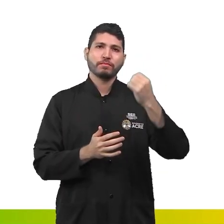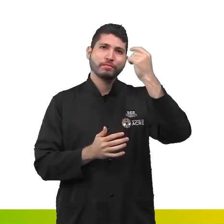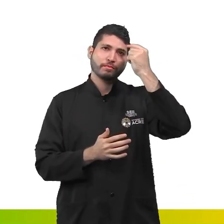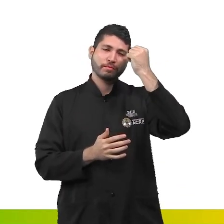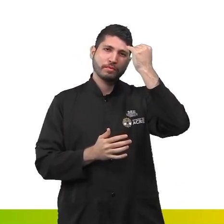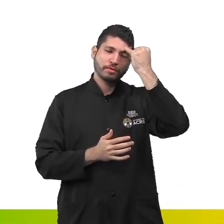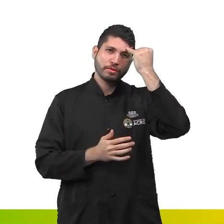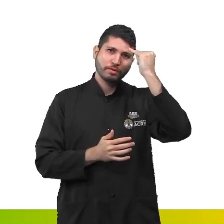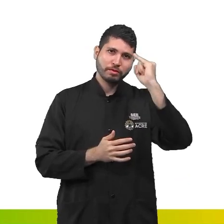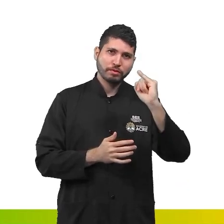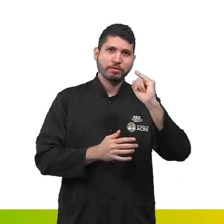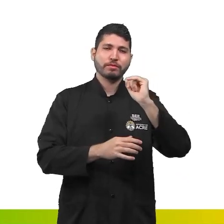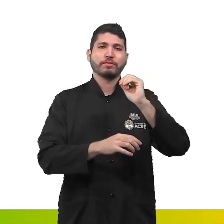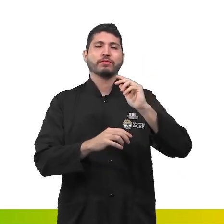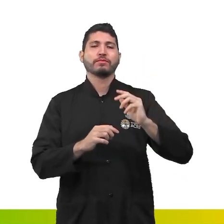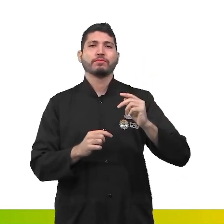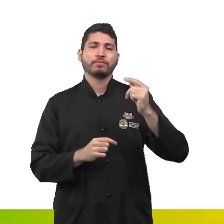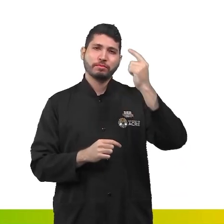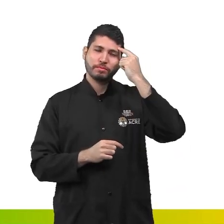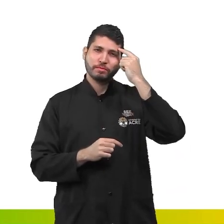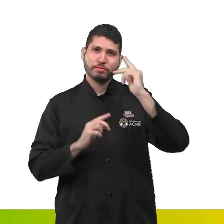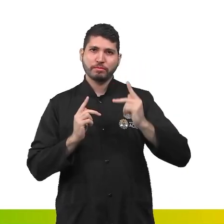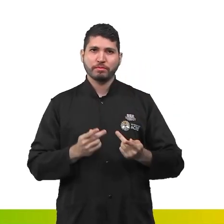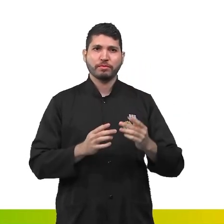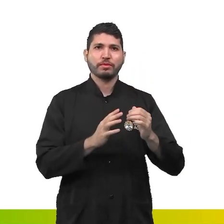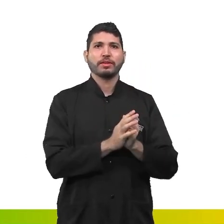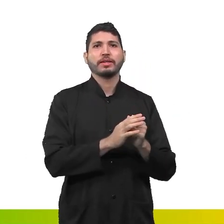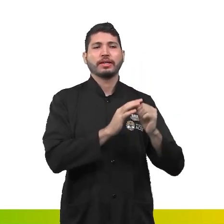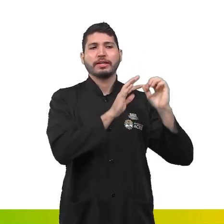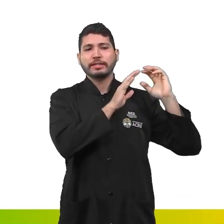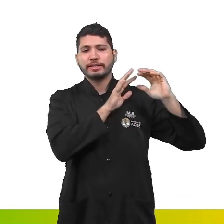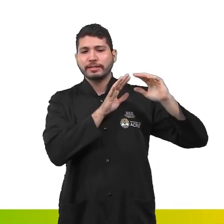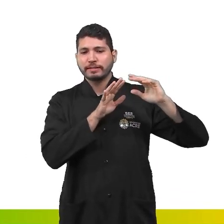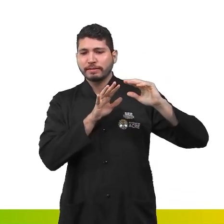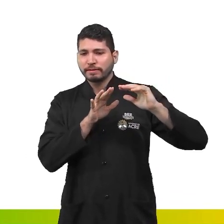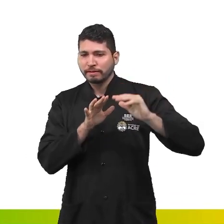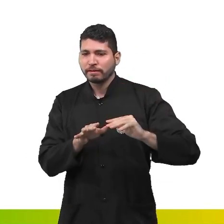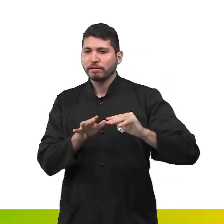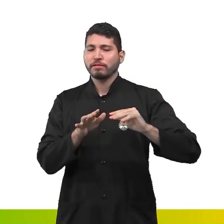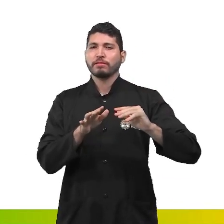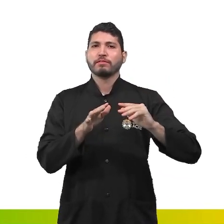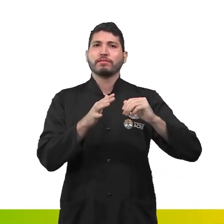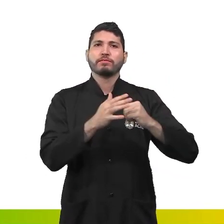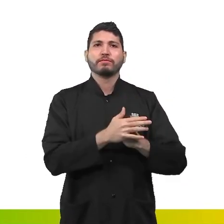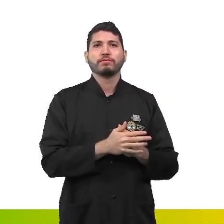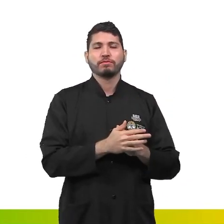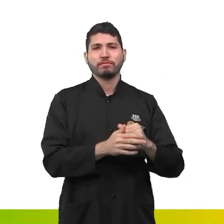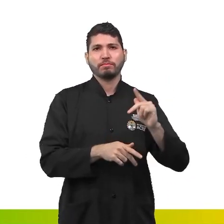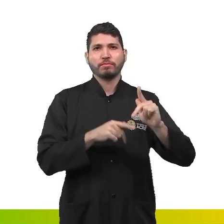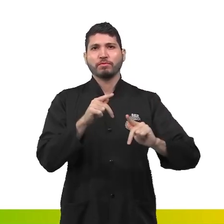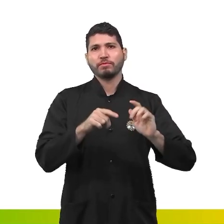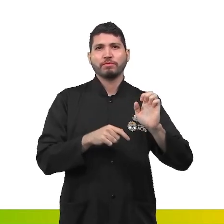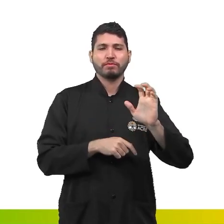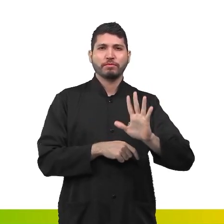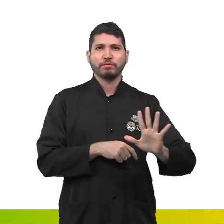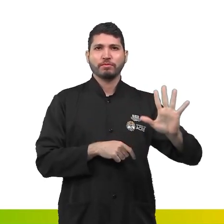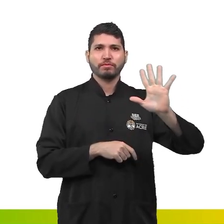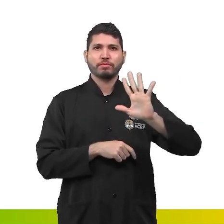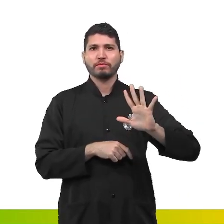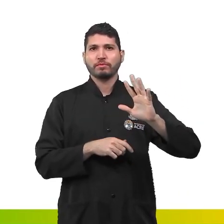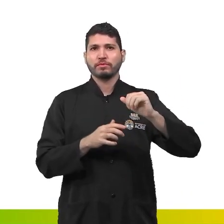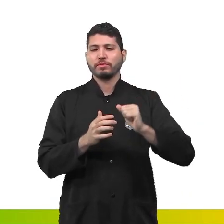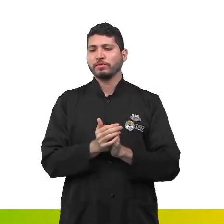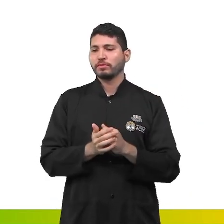de europeus em contato com populações indígenas levou questões sobre